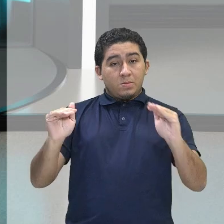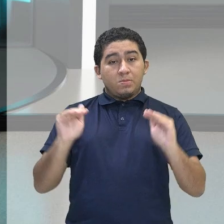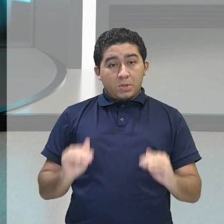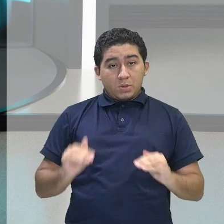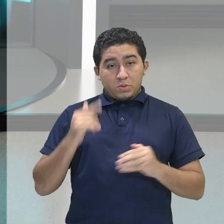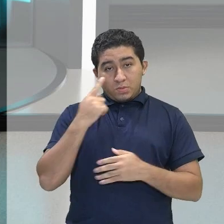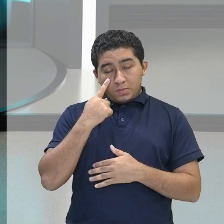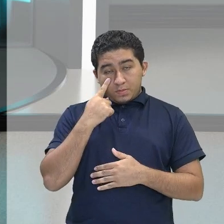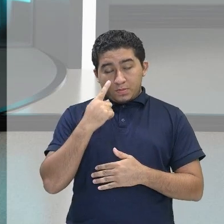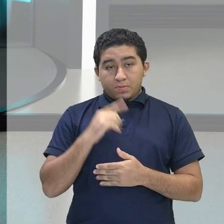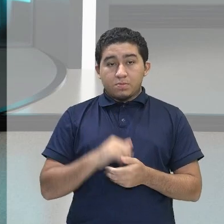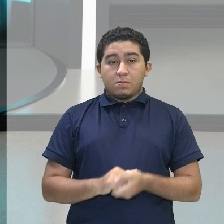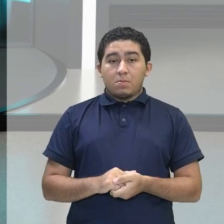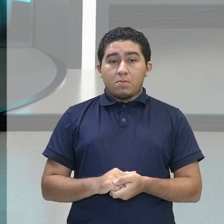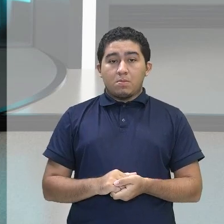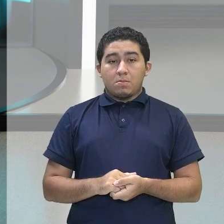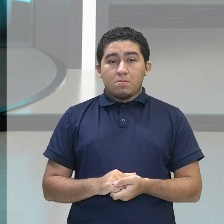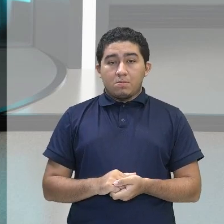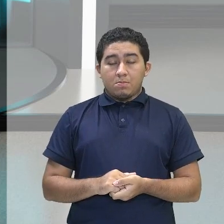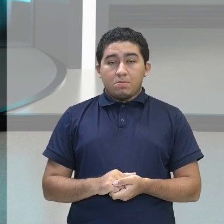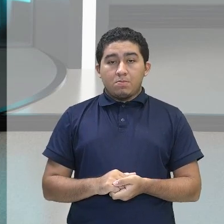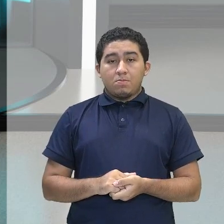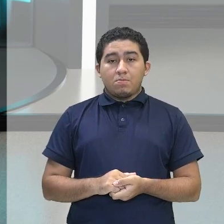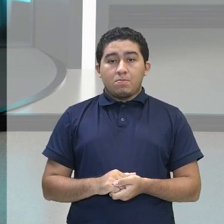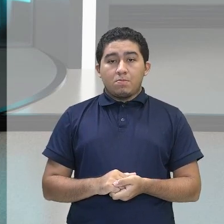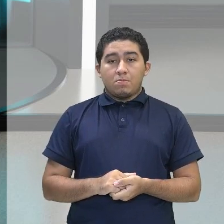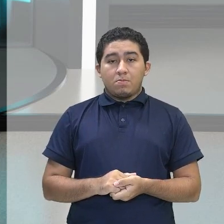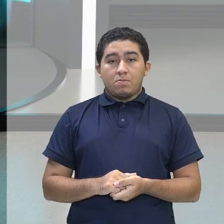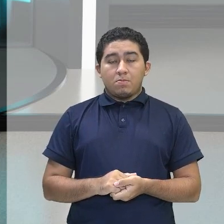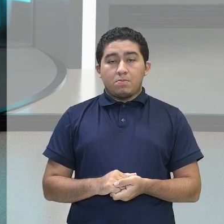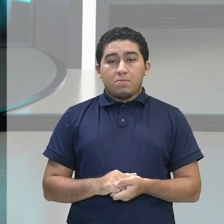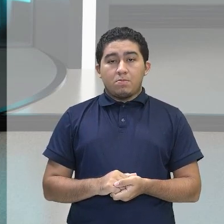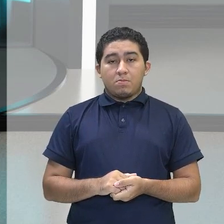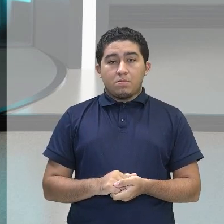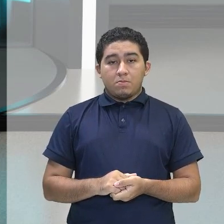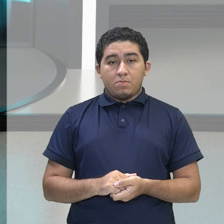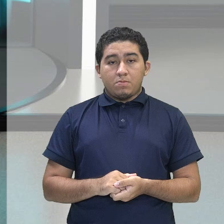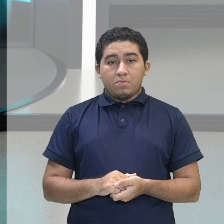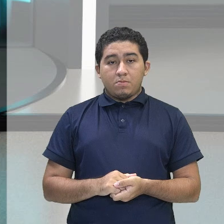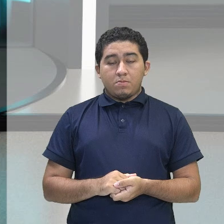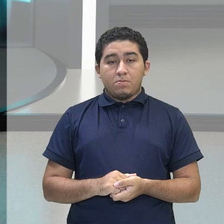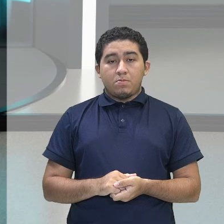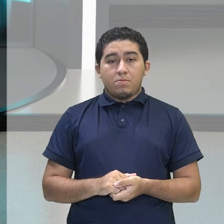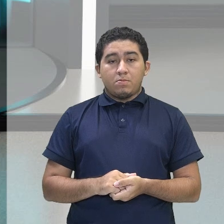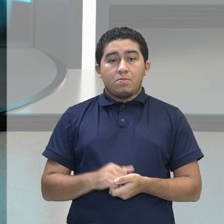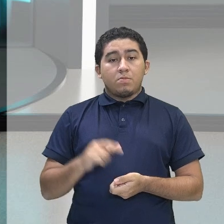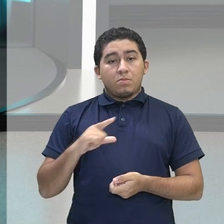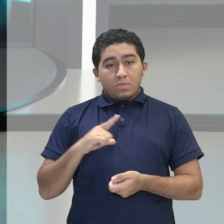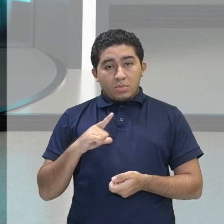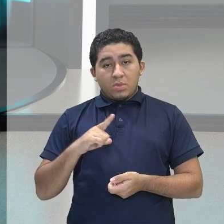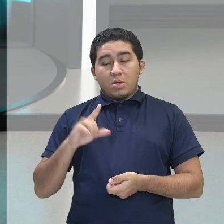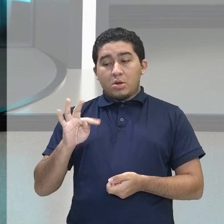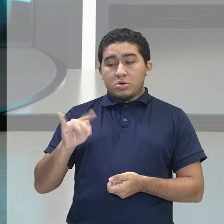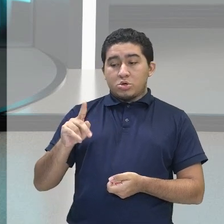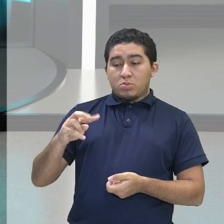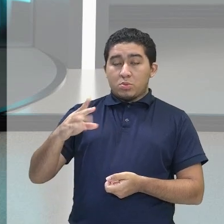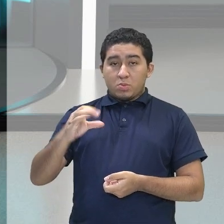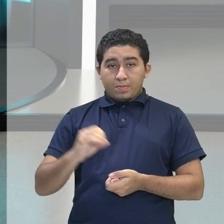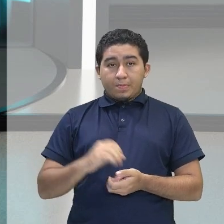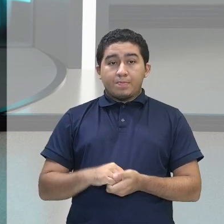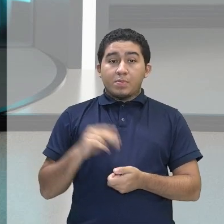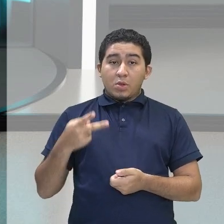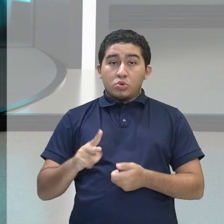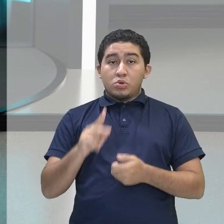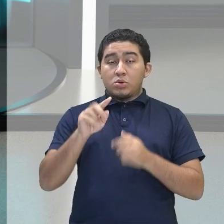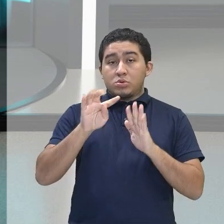comecinho. Experience, experiência, typical, típico, certo? Continuando um pouquinho do texto